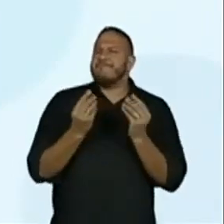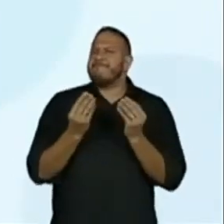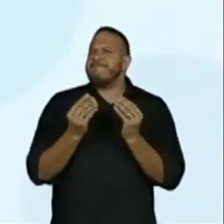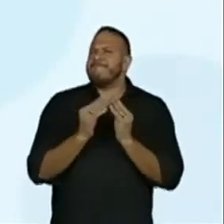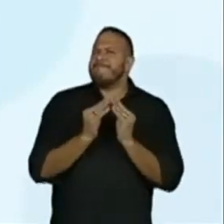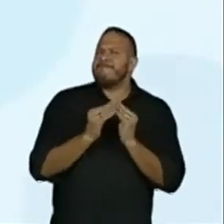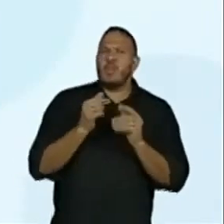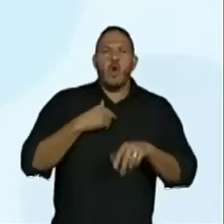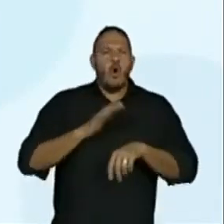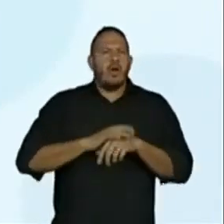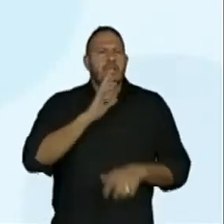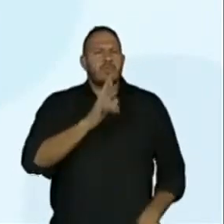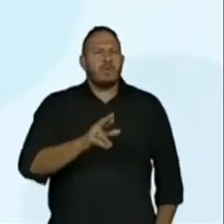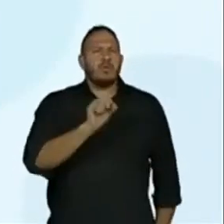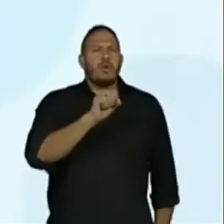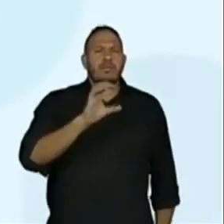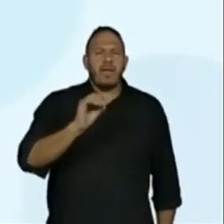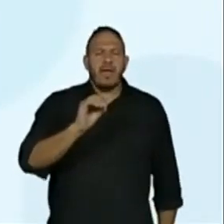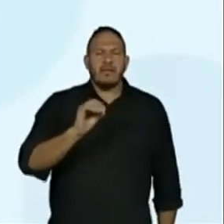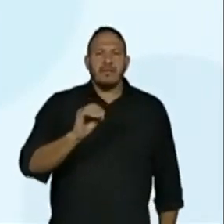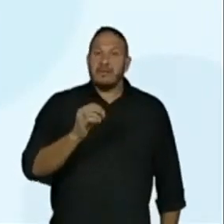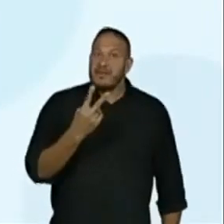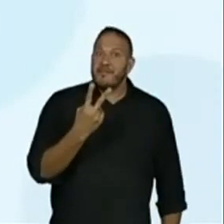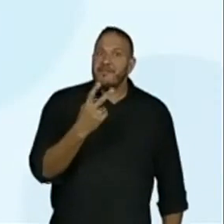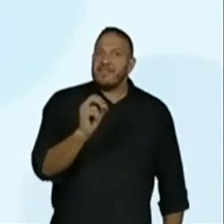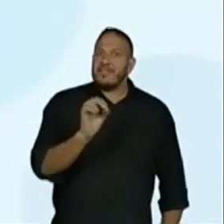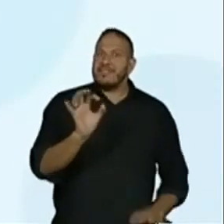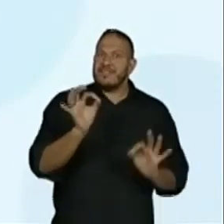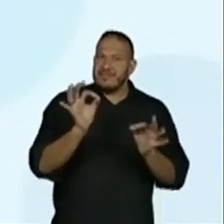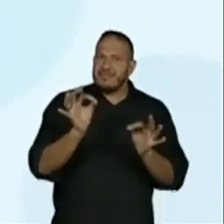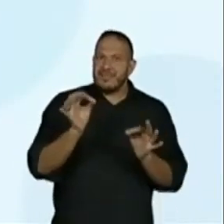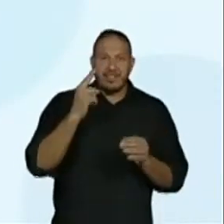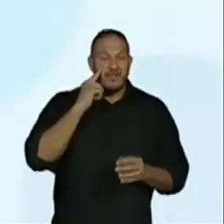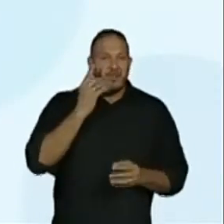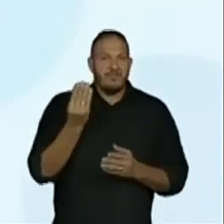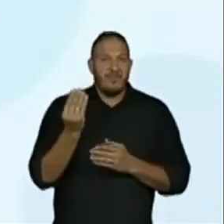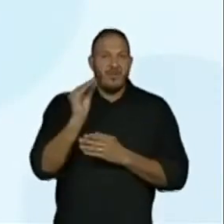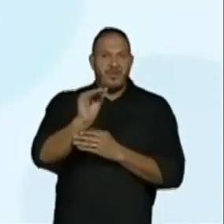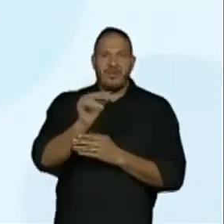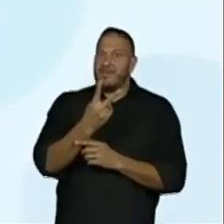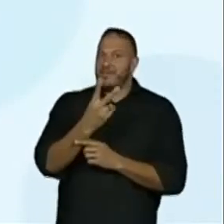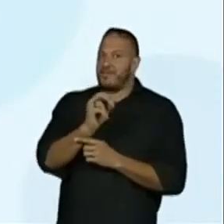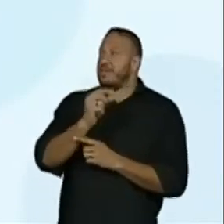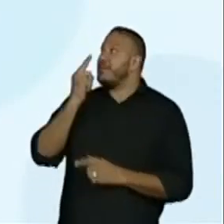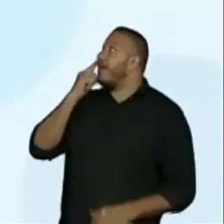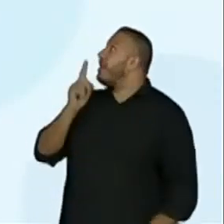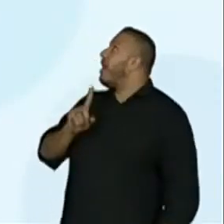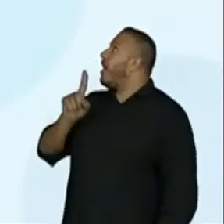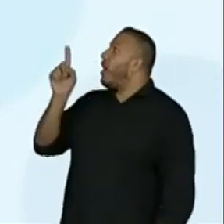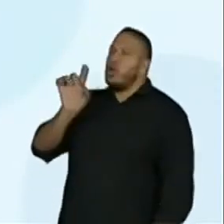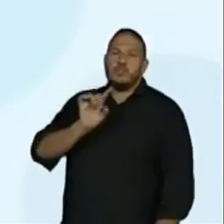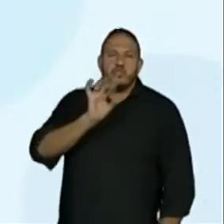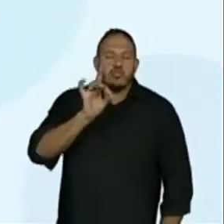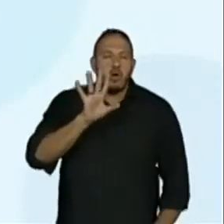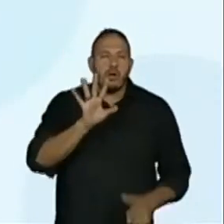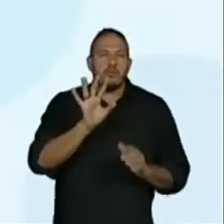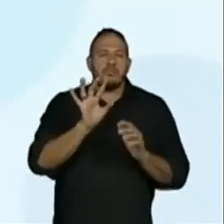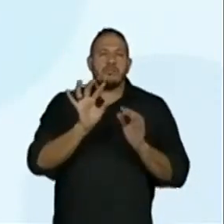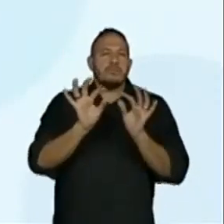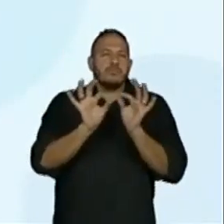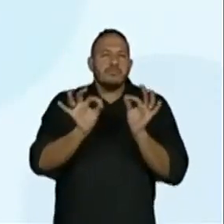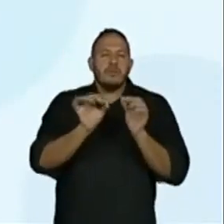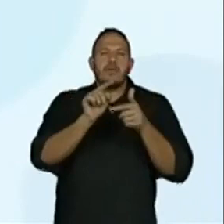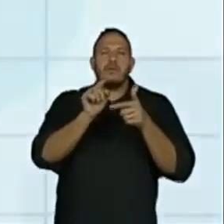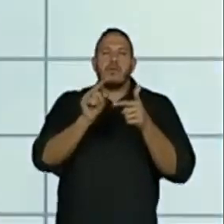vai dar exatamente 80? 20, não é? Então, vou colocar o 20 aqui. Estou trabalhando apenas com a parte do